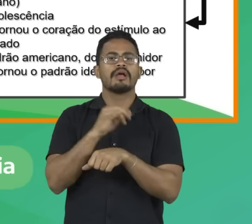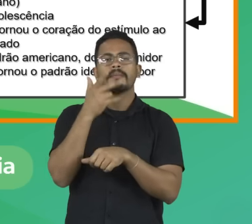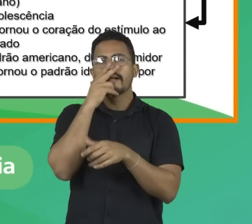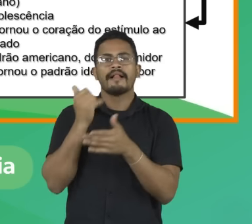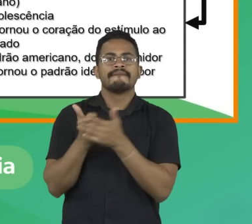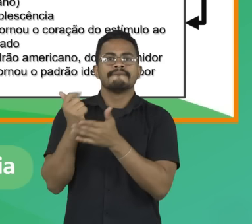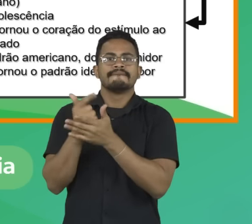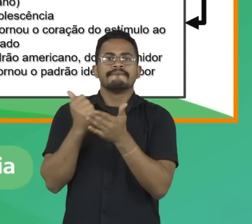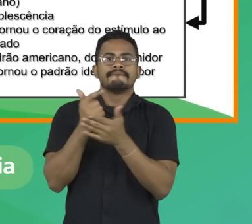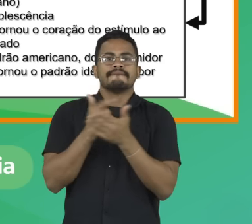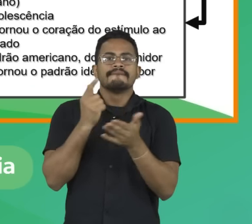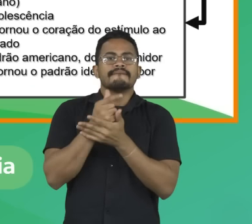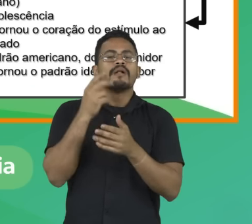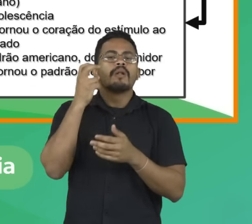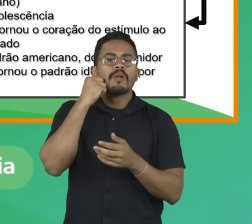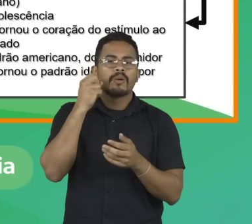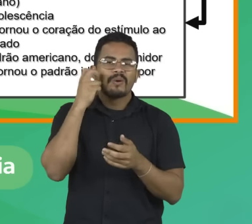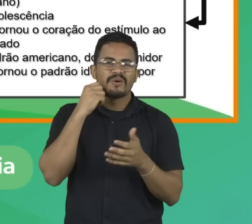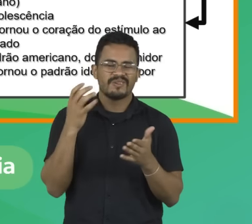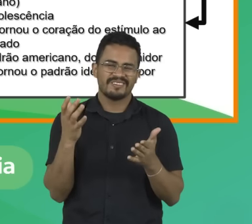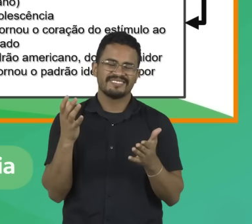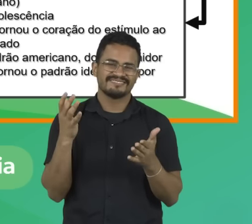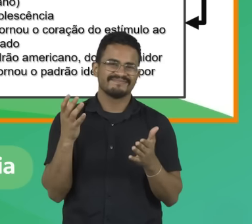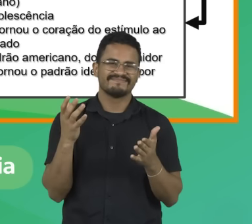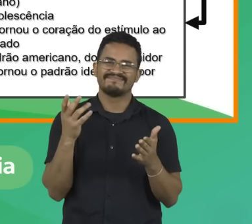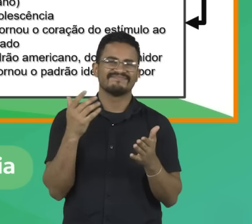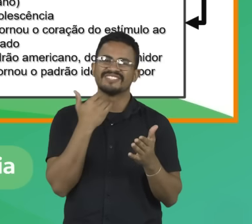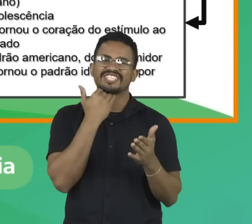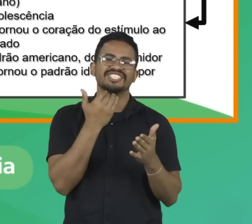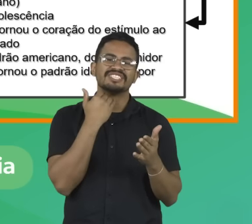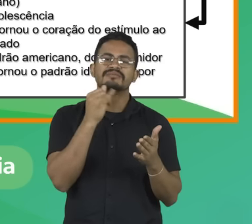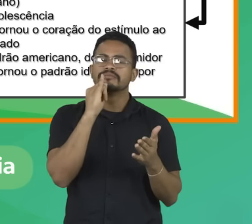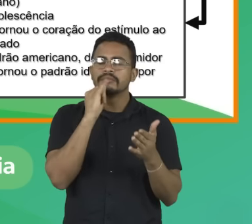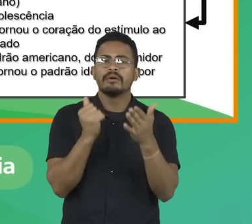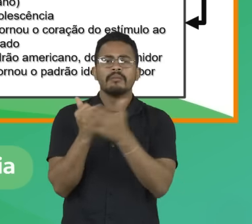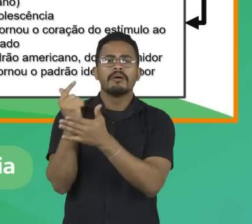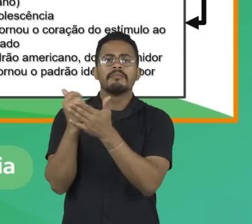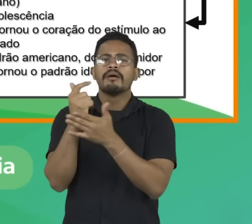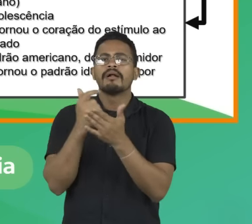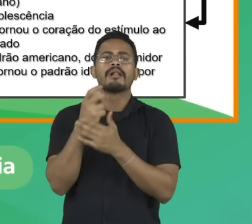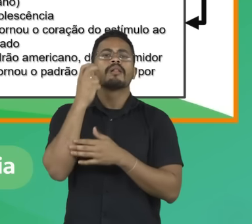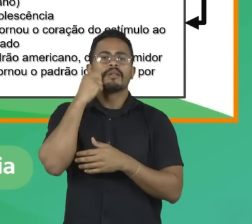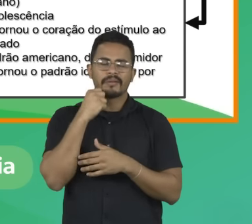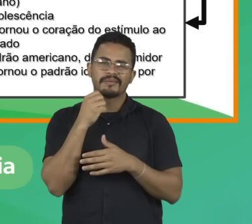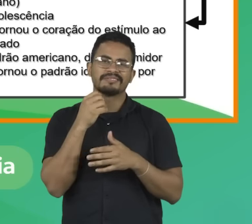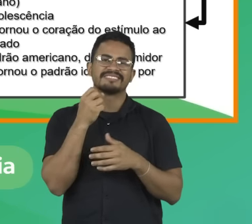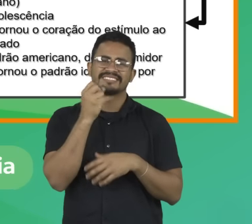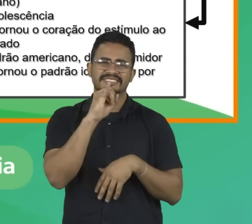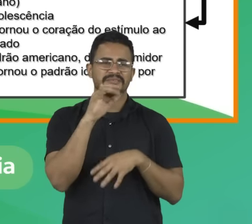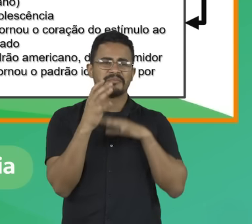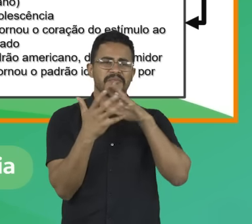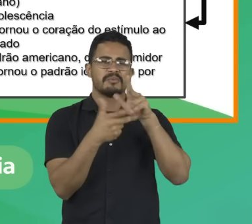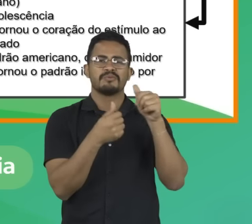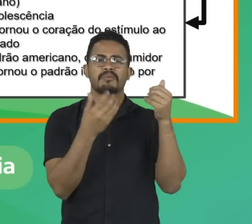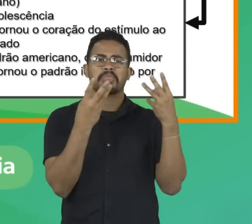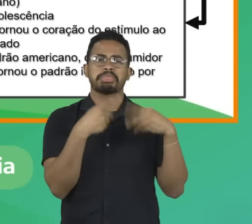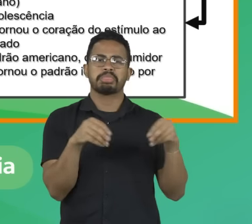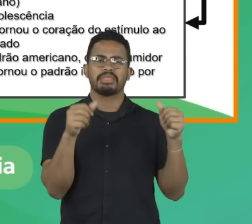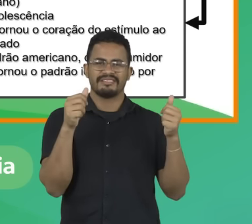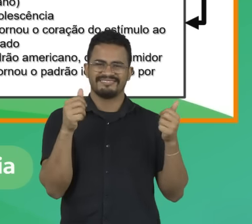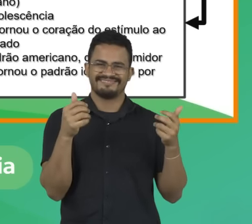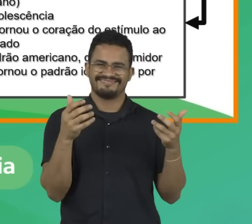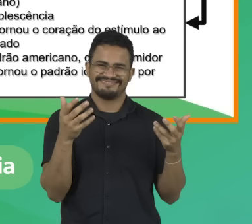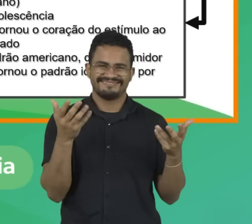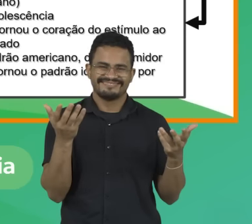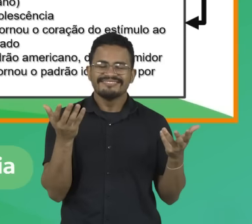lucro, sendo que não adianta você consumir e lucrar se você destruir o planeta no propósito e acaba